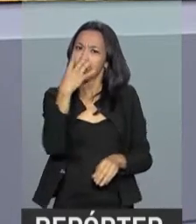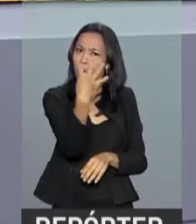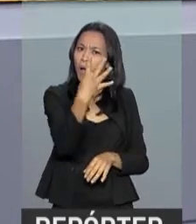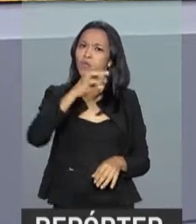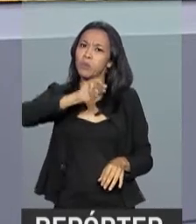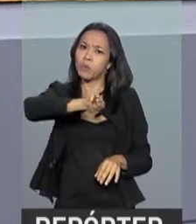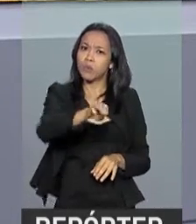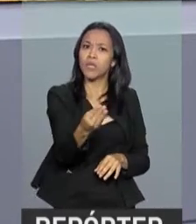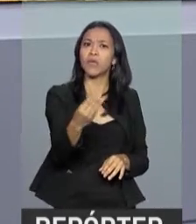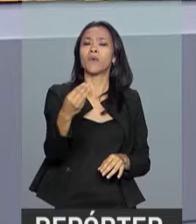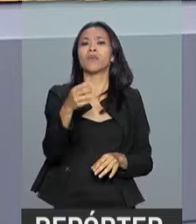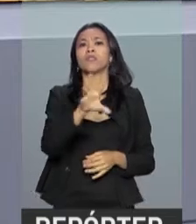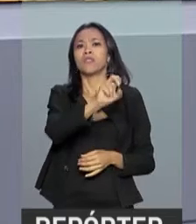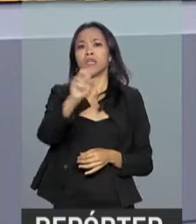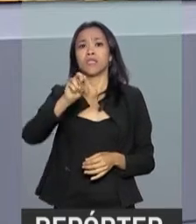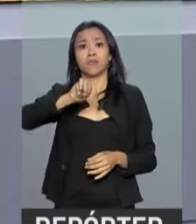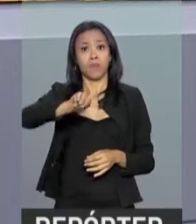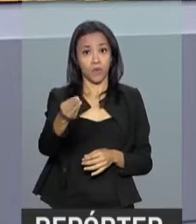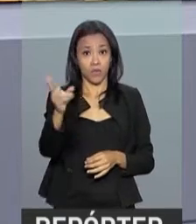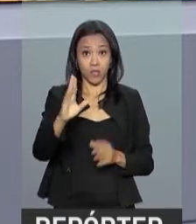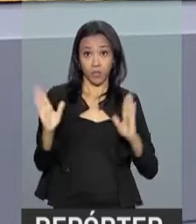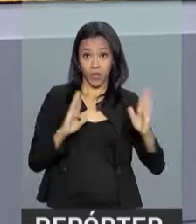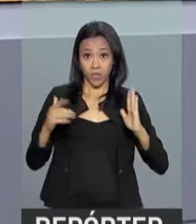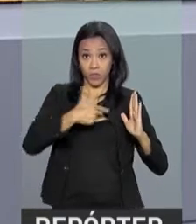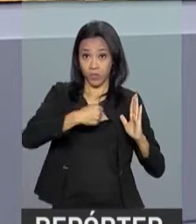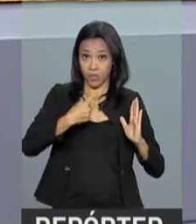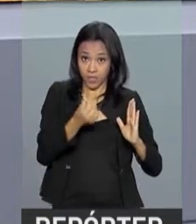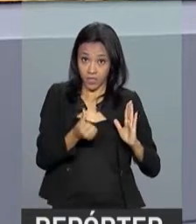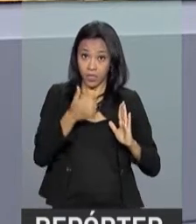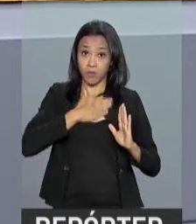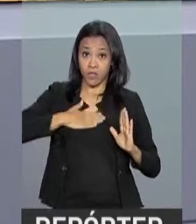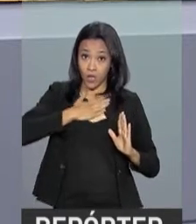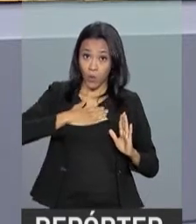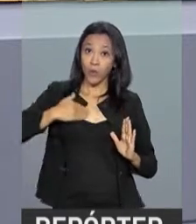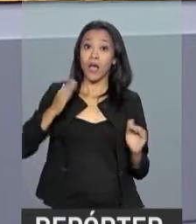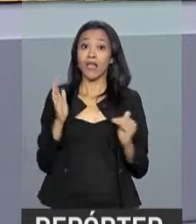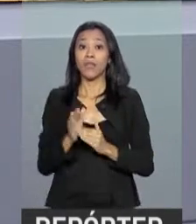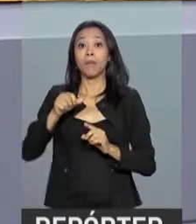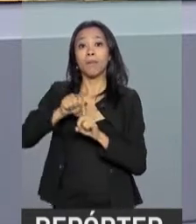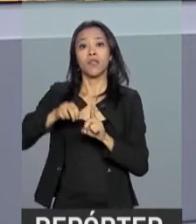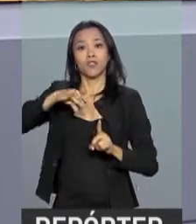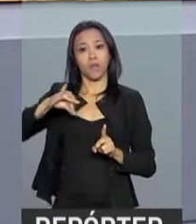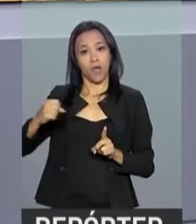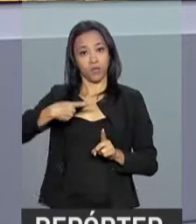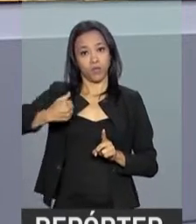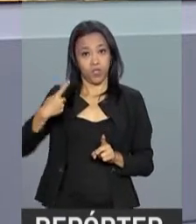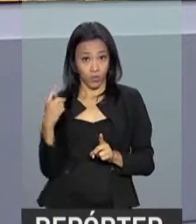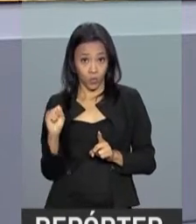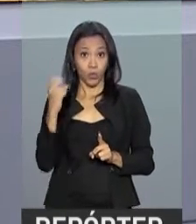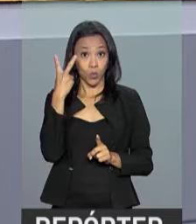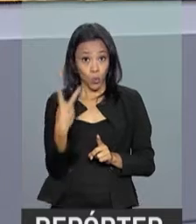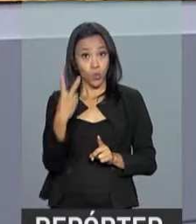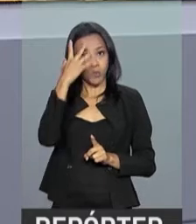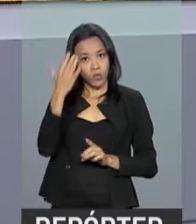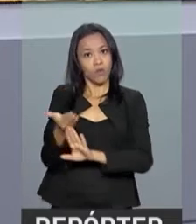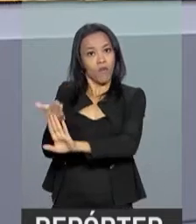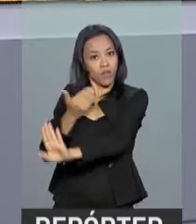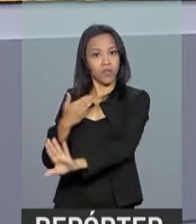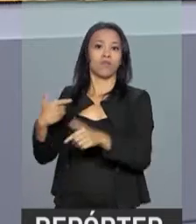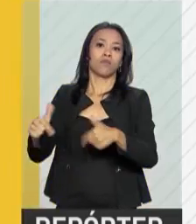de reais entre agosto de 2016 e março de 2018 dois servidores já foram afastados